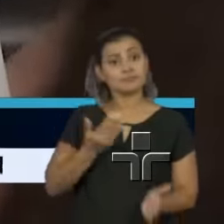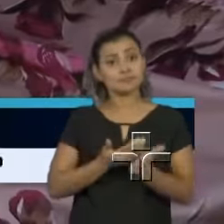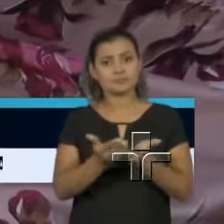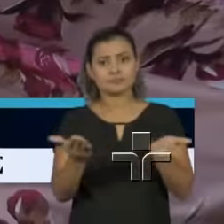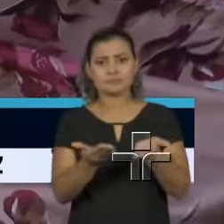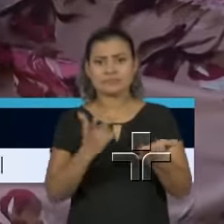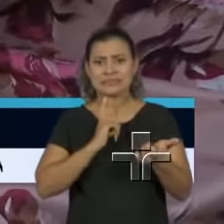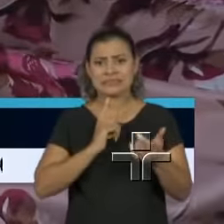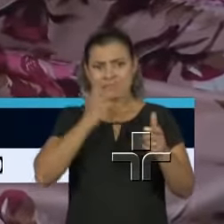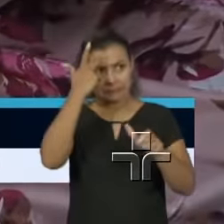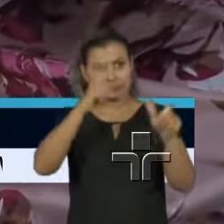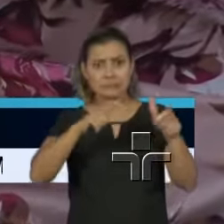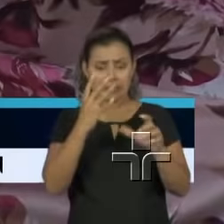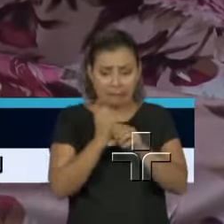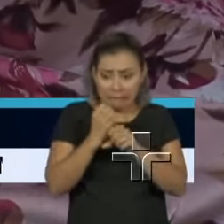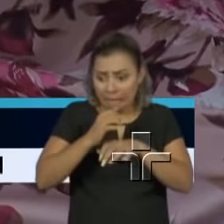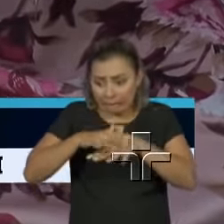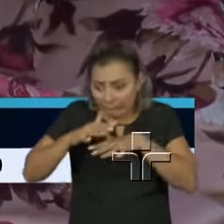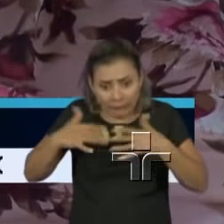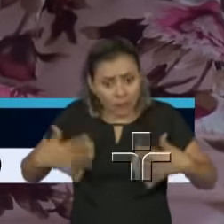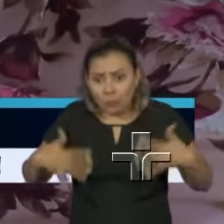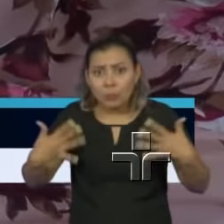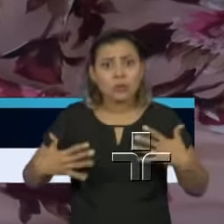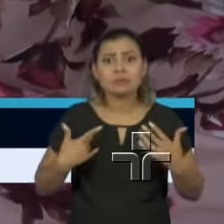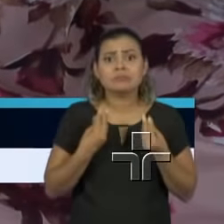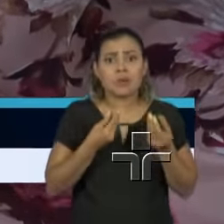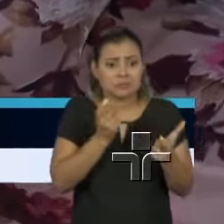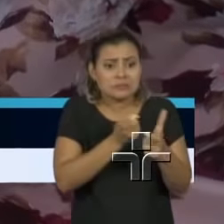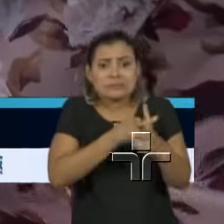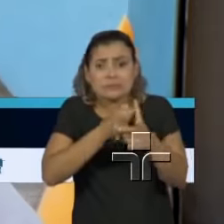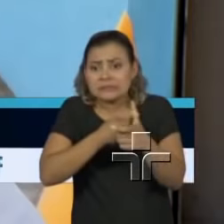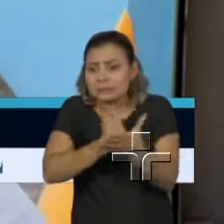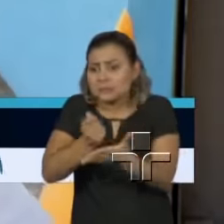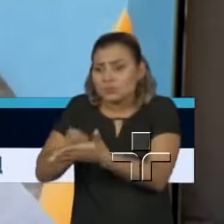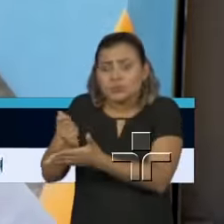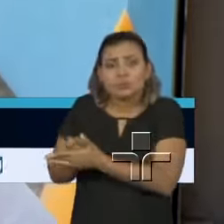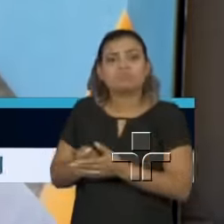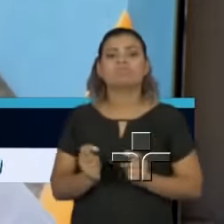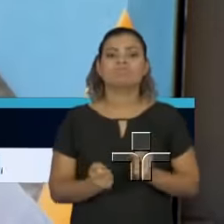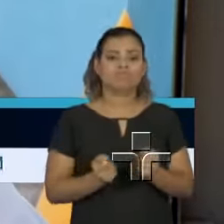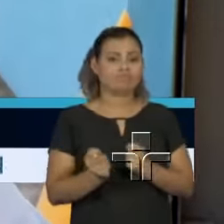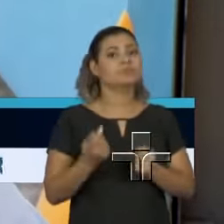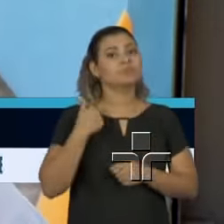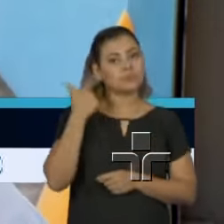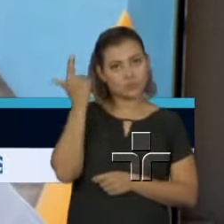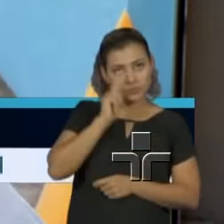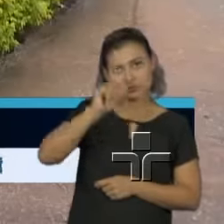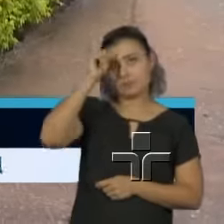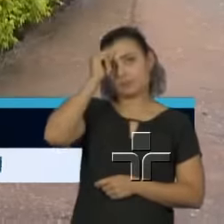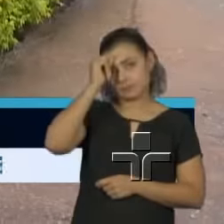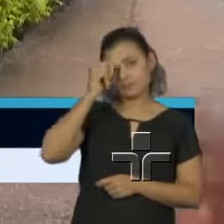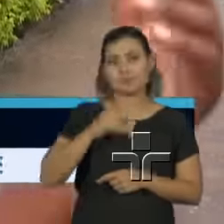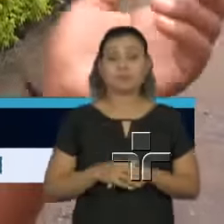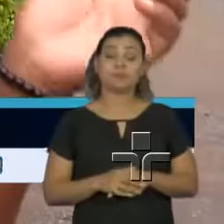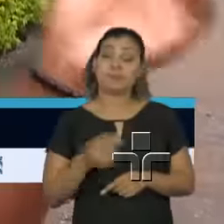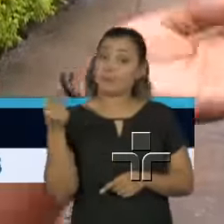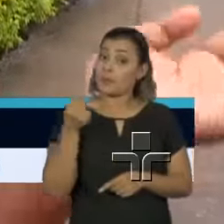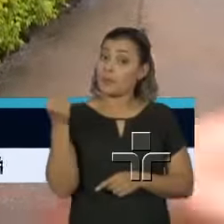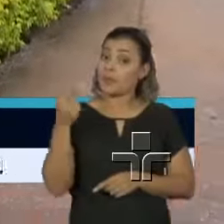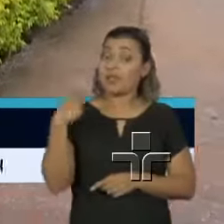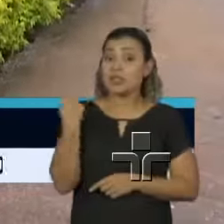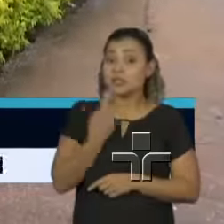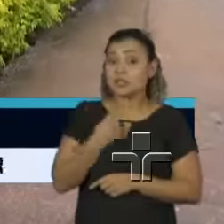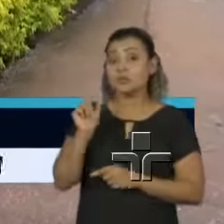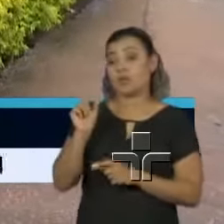e já tem gente fazendo cálculos para saber como pagar as primeiras contas do ano. É apertado, mas vou conseguir. Primeiro a gente opta